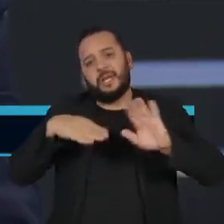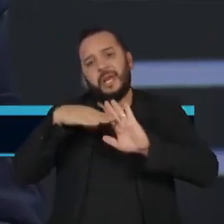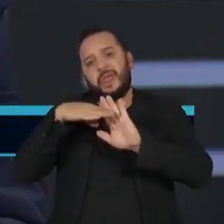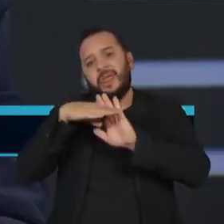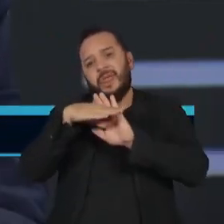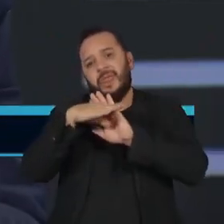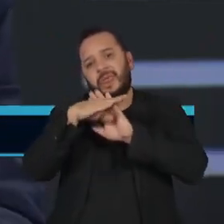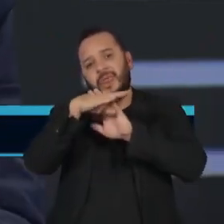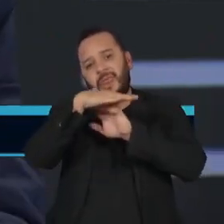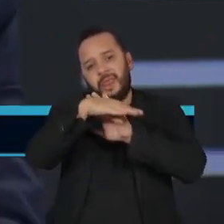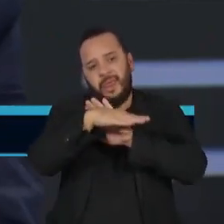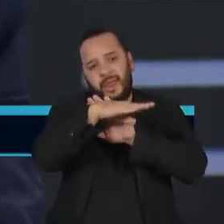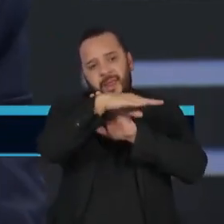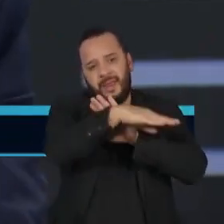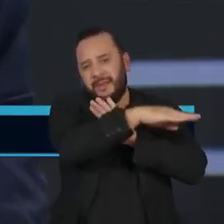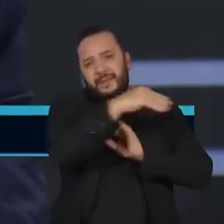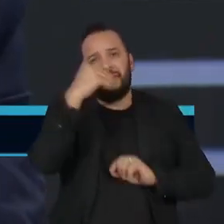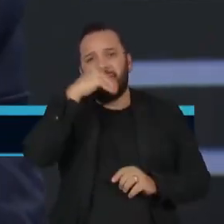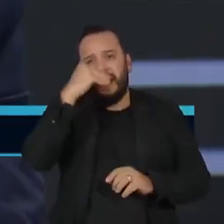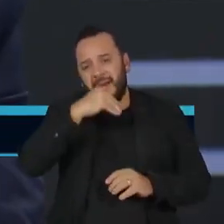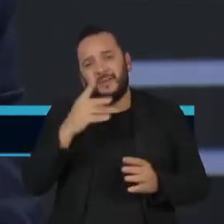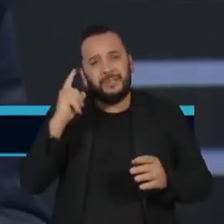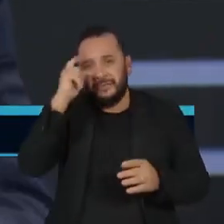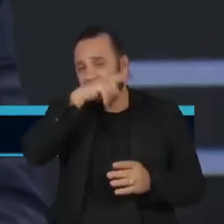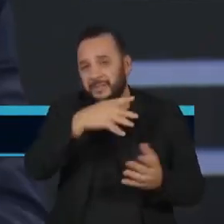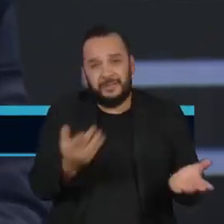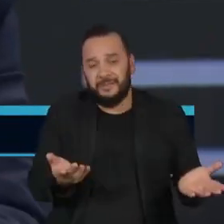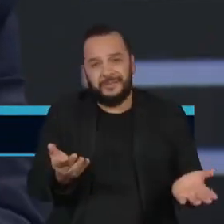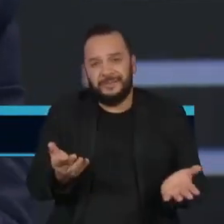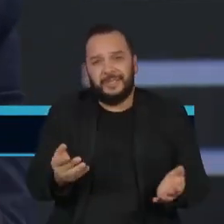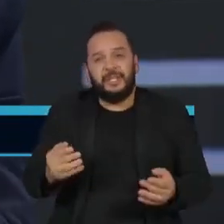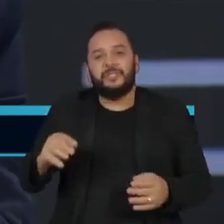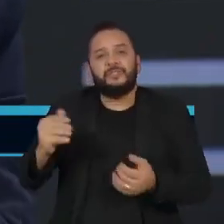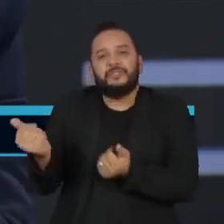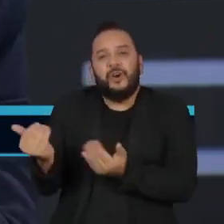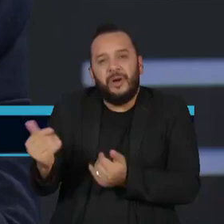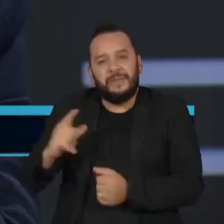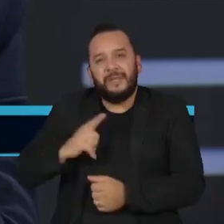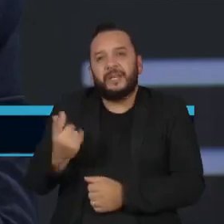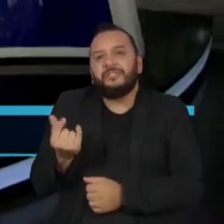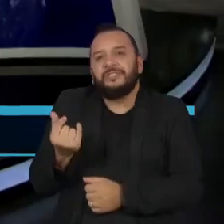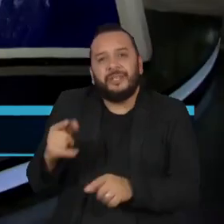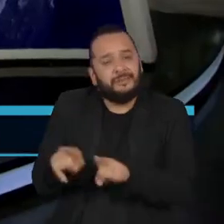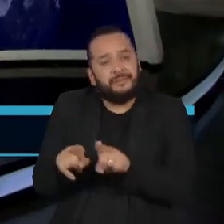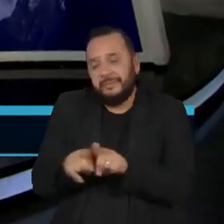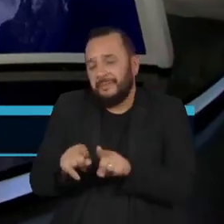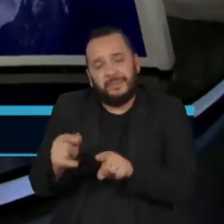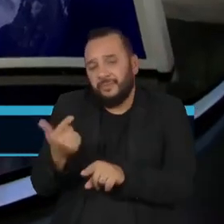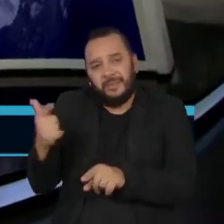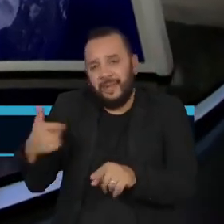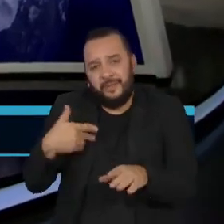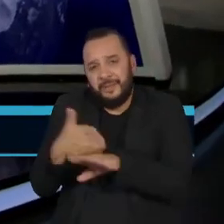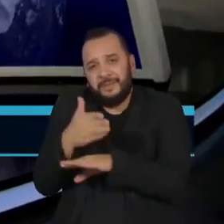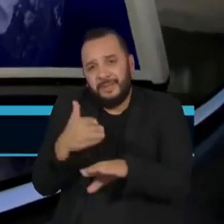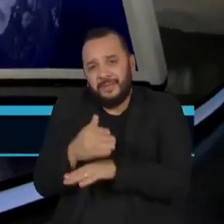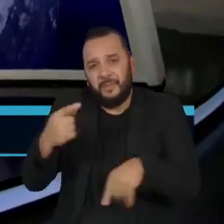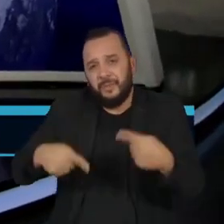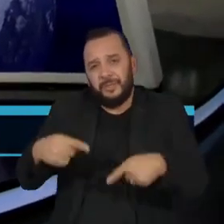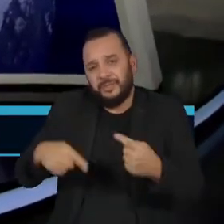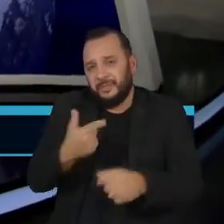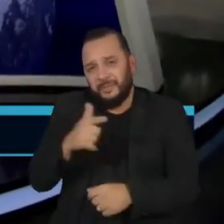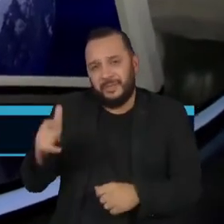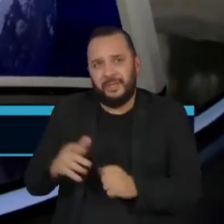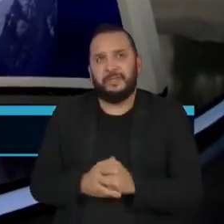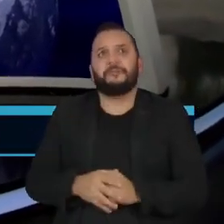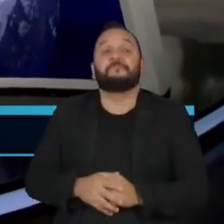e que prejudica a consolidação econômica de uma juventude e a sua participação política. João? Não, eu acho que isso tudo,